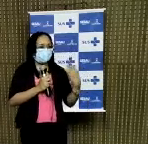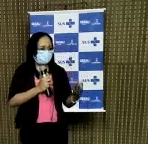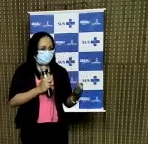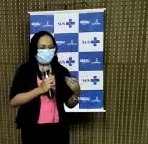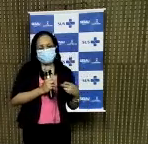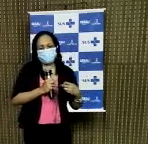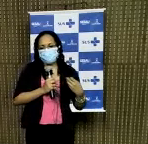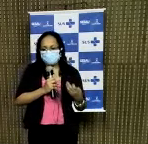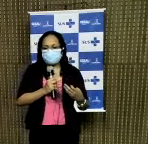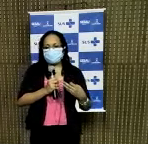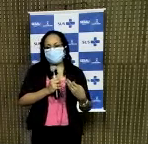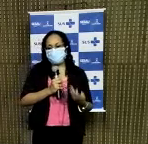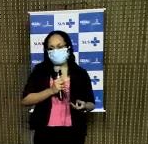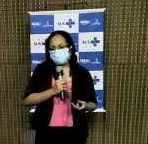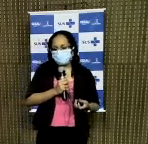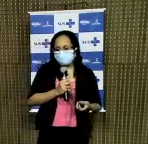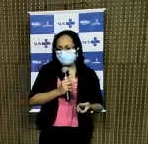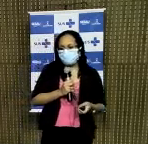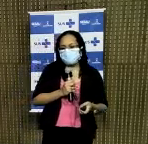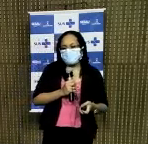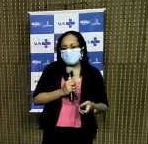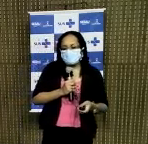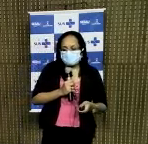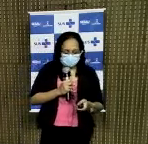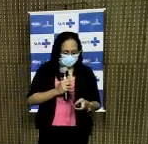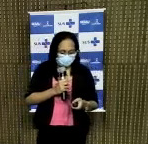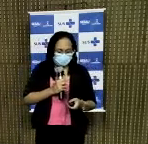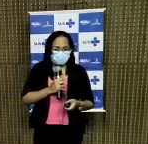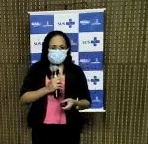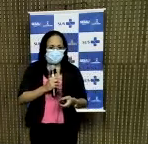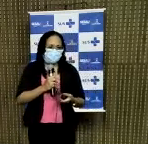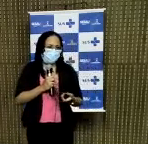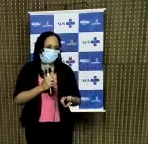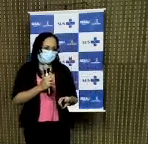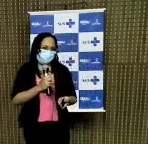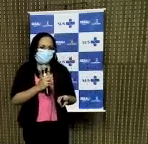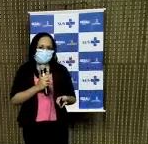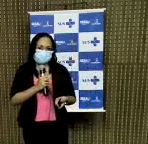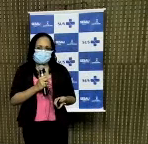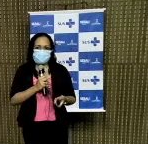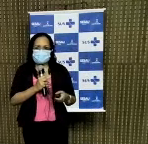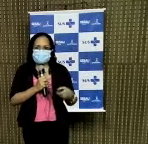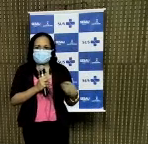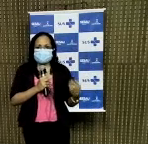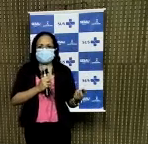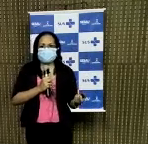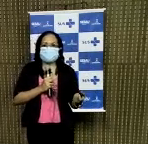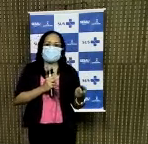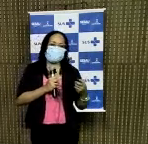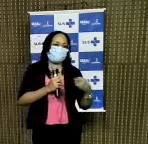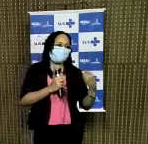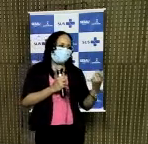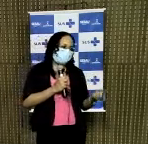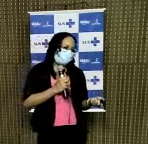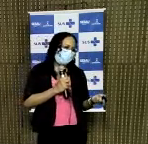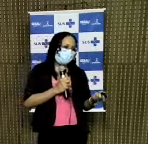ao engasgo, que é muito comum, né, com os recém-nascidos, e a sensibilização de todos os servidores da unidade para que se entenda, né, que